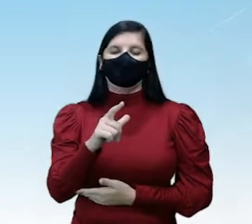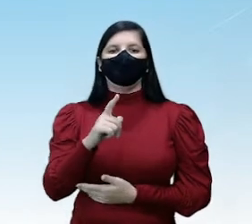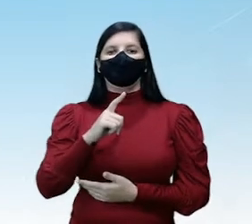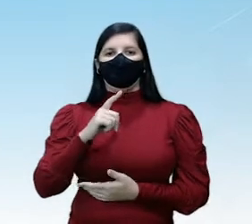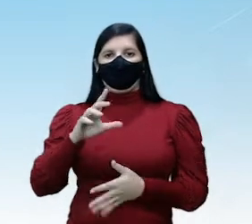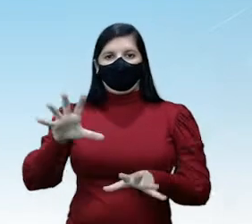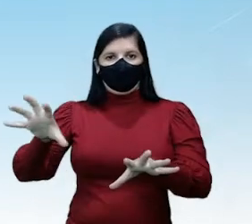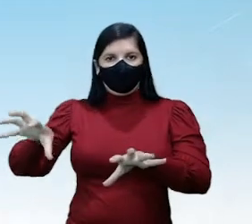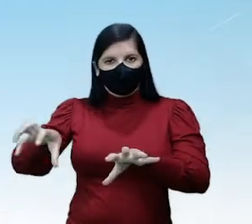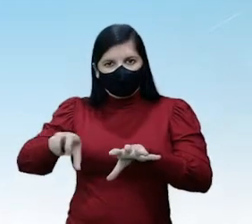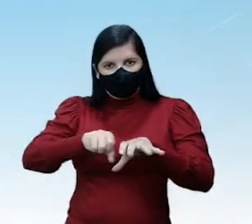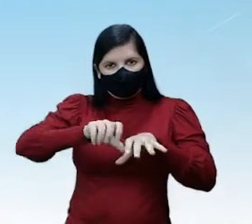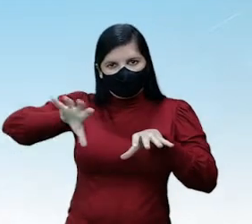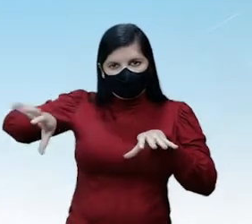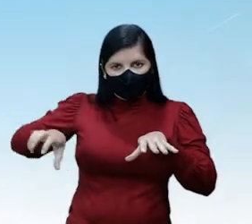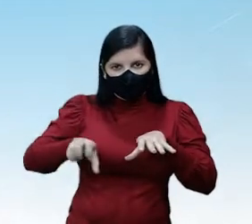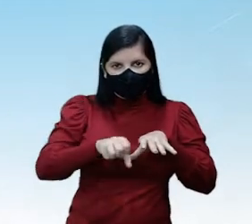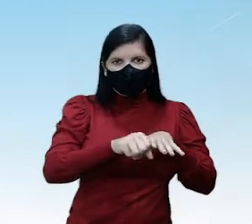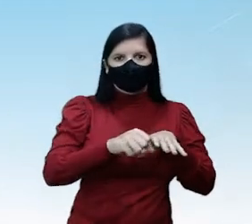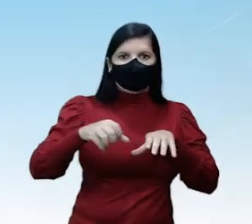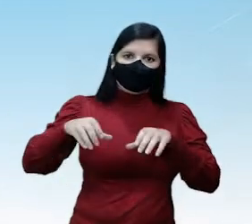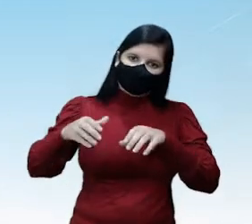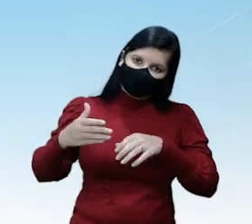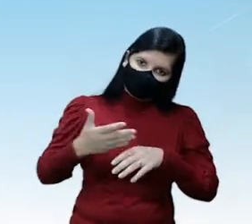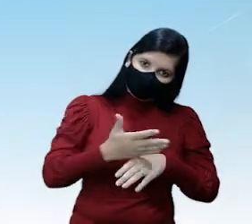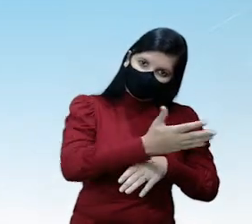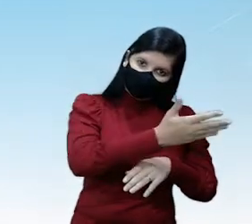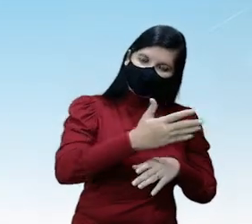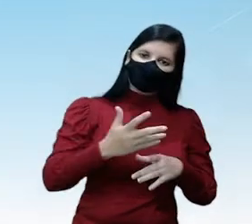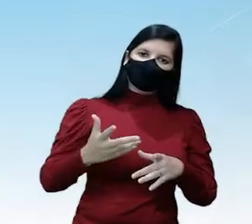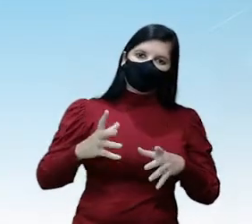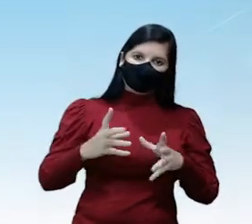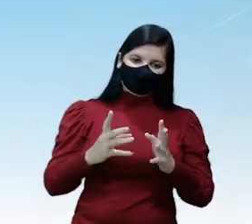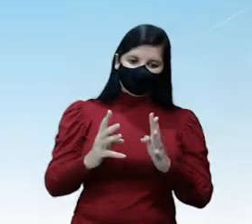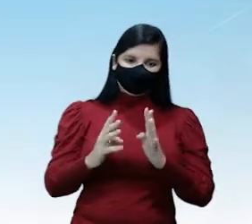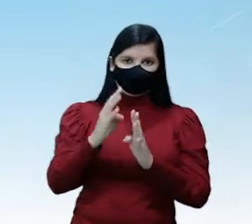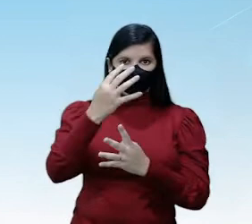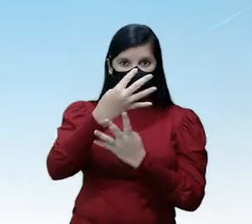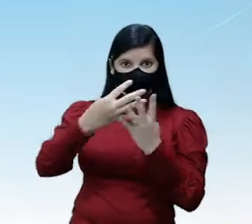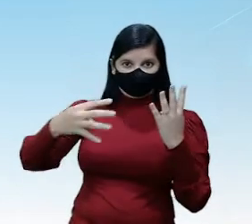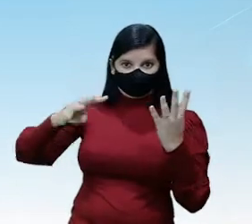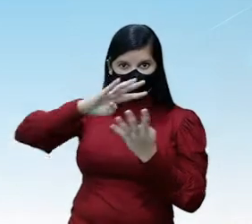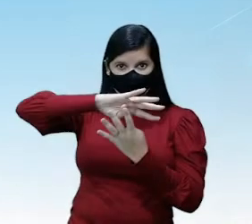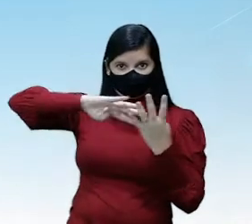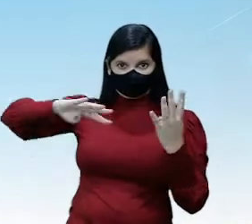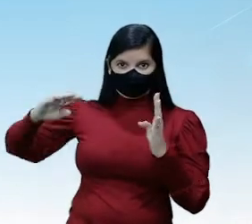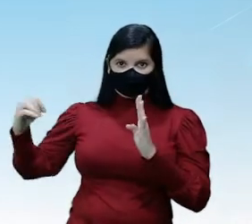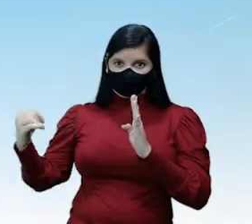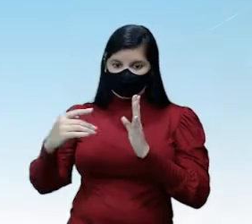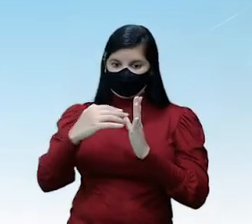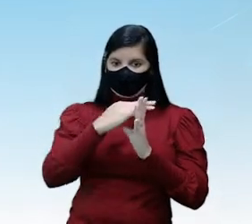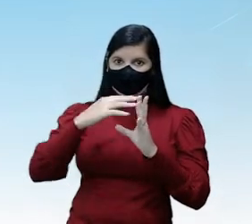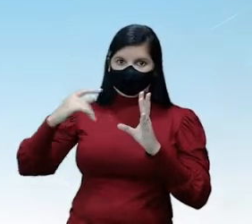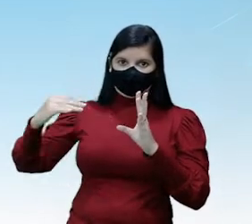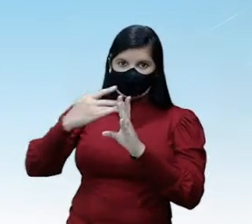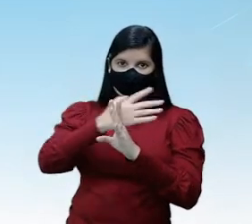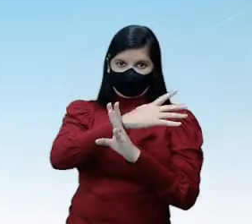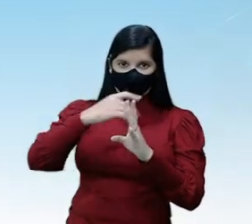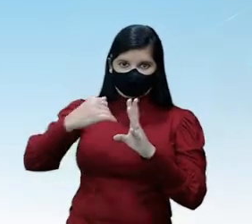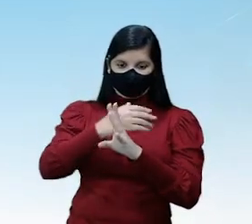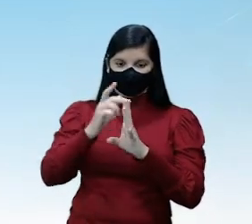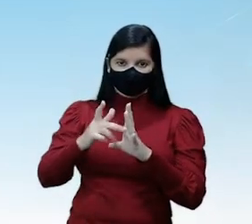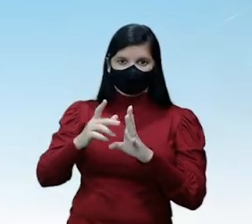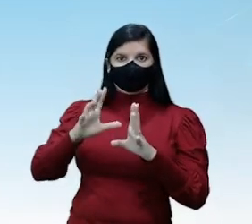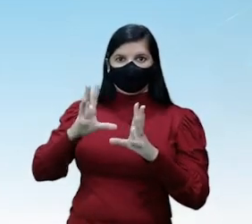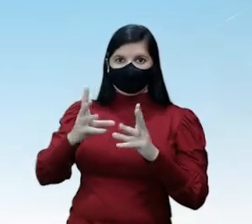ser captada e direcionada a um sistema de grades que vai reter, ou seja, retém